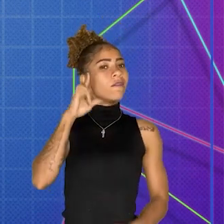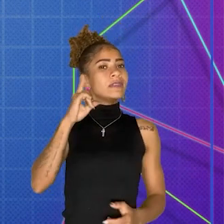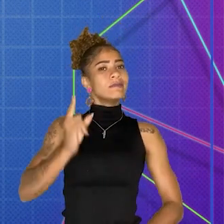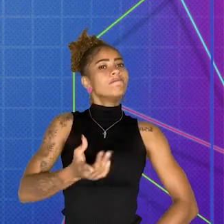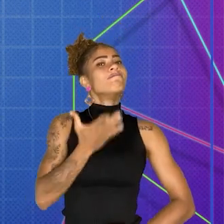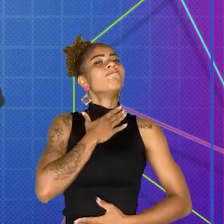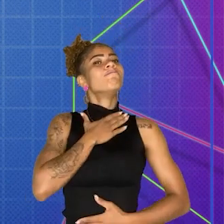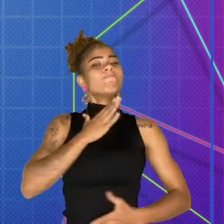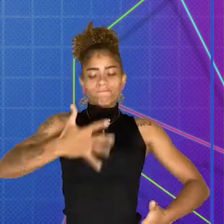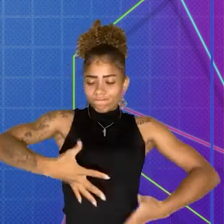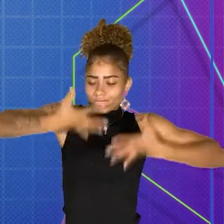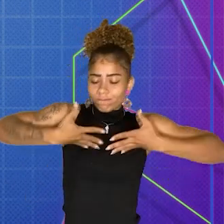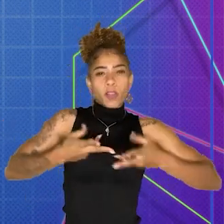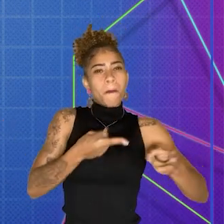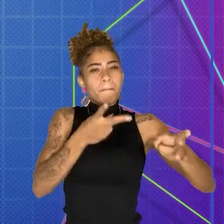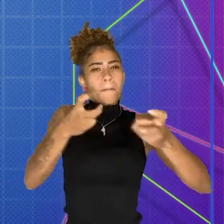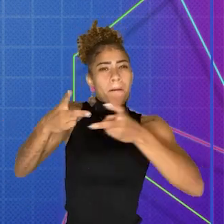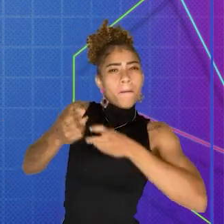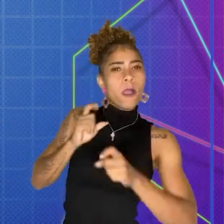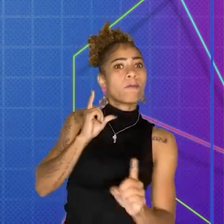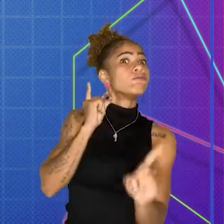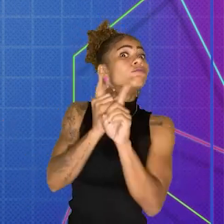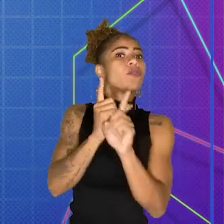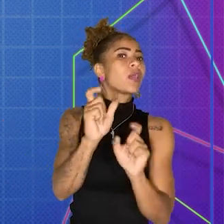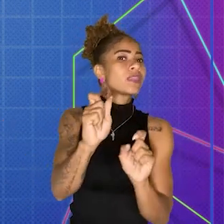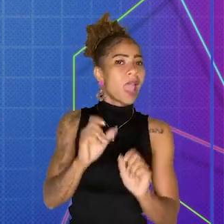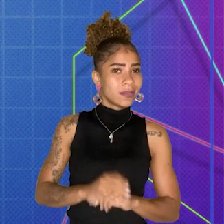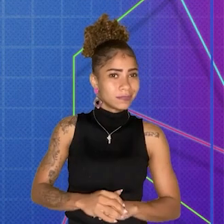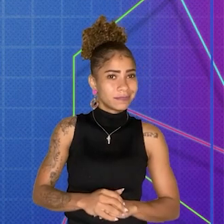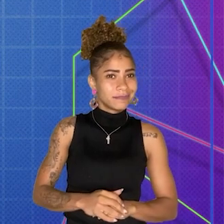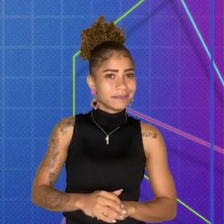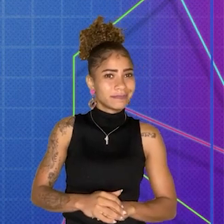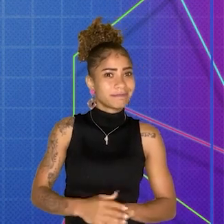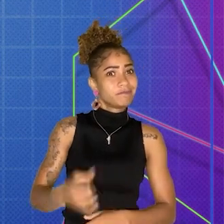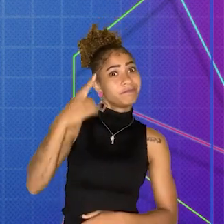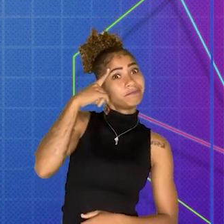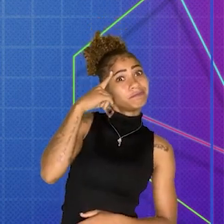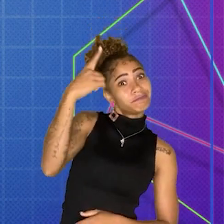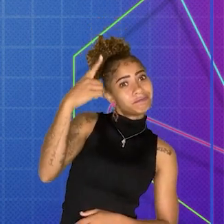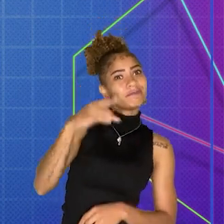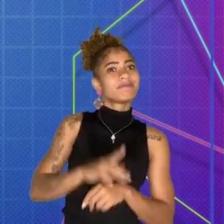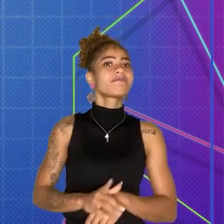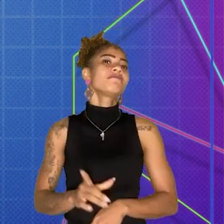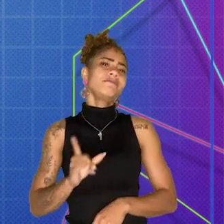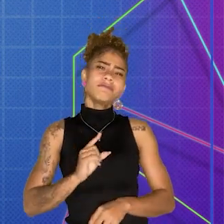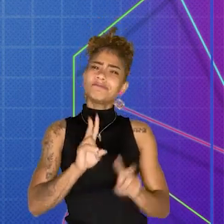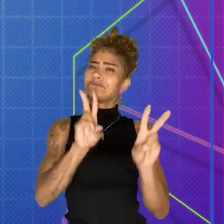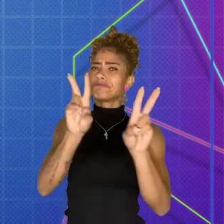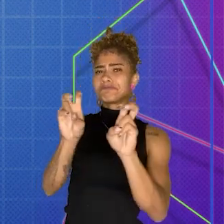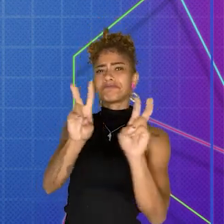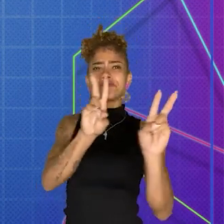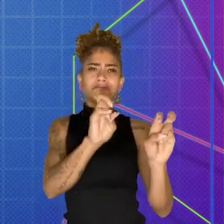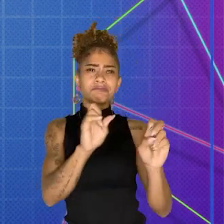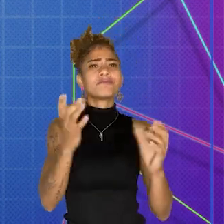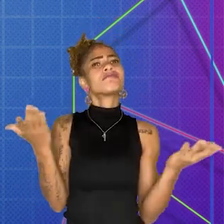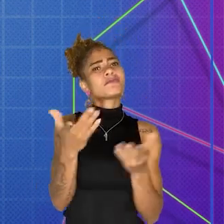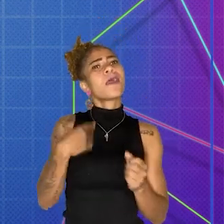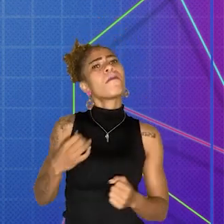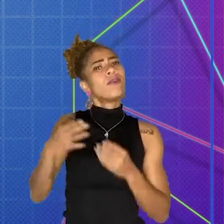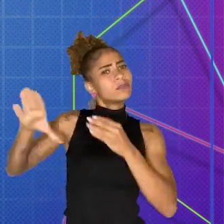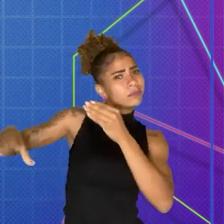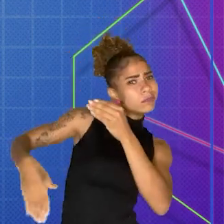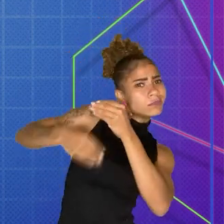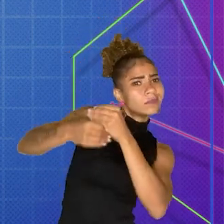mais motivado a explorar e descobrir o que há naquele universo. Temas e ideias relevantes. Alguns temas e ideias atuais